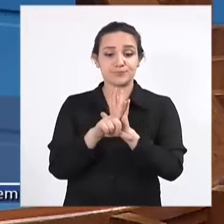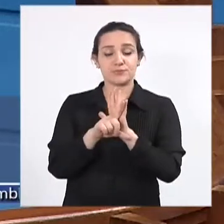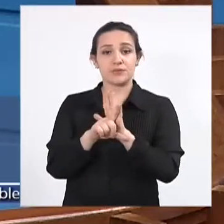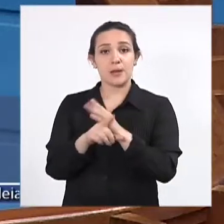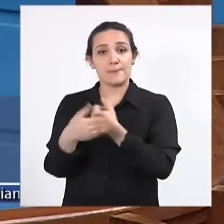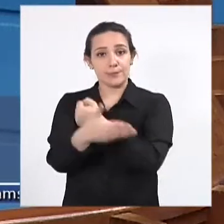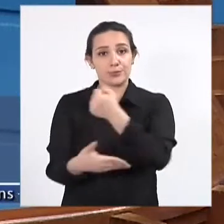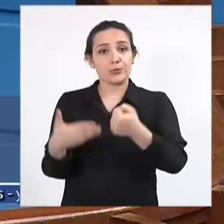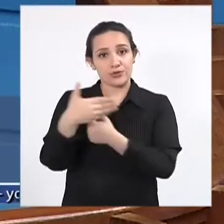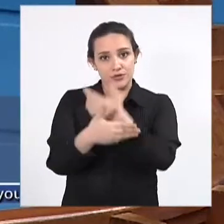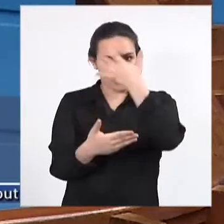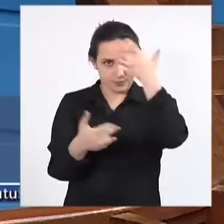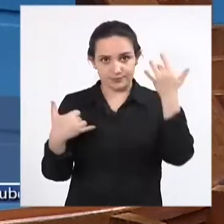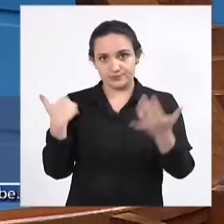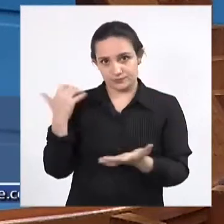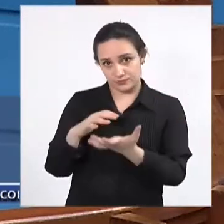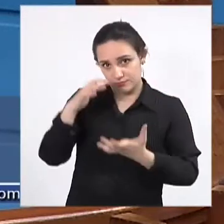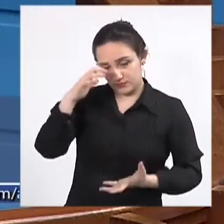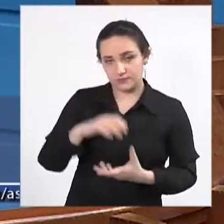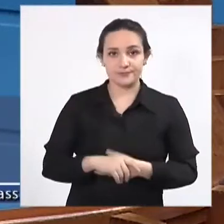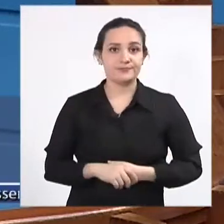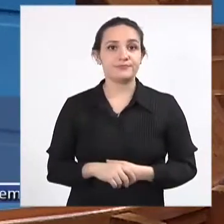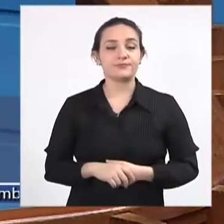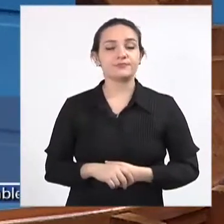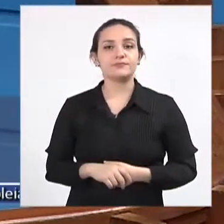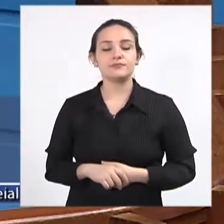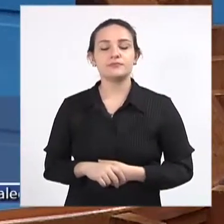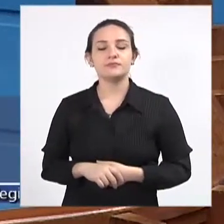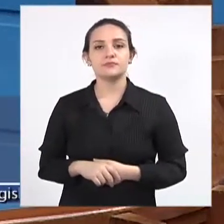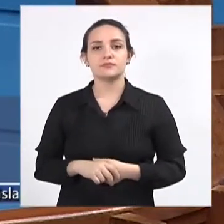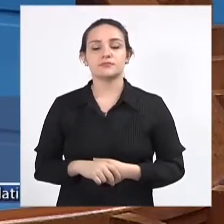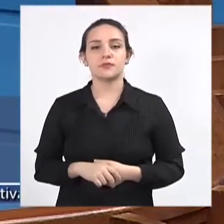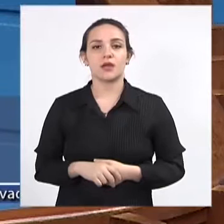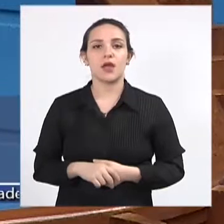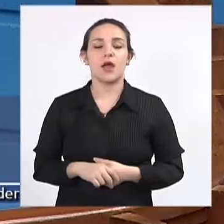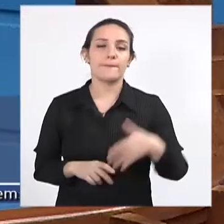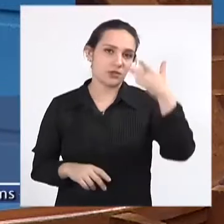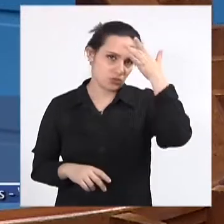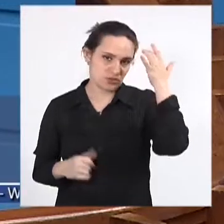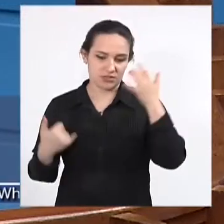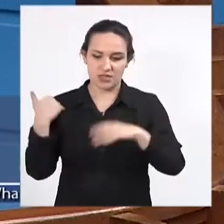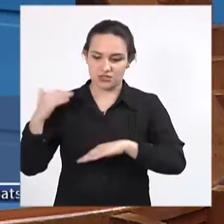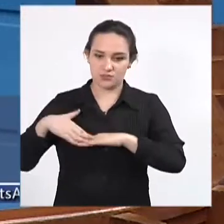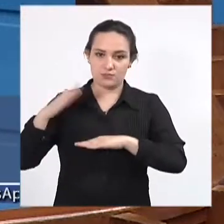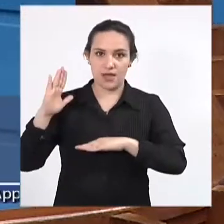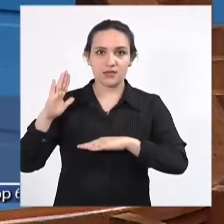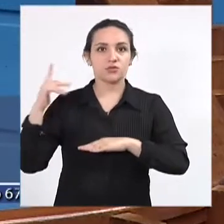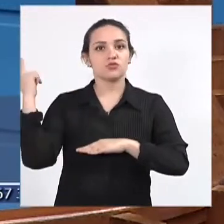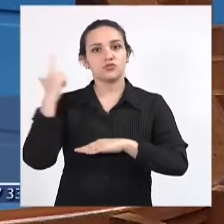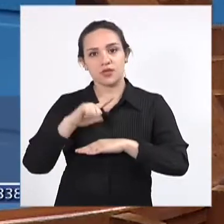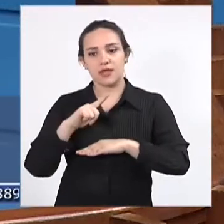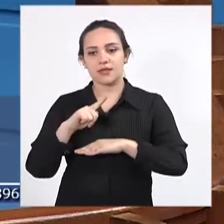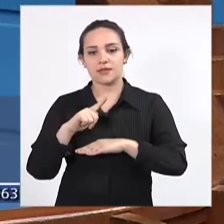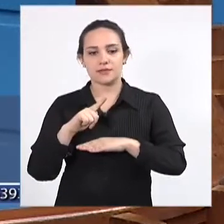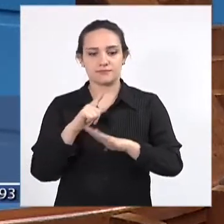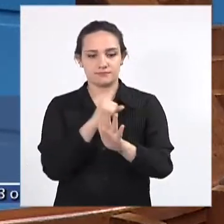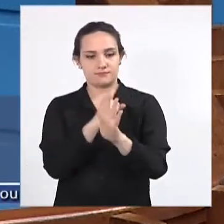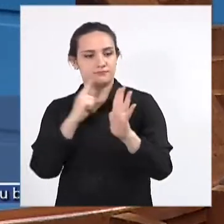que fazem com que os idosos tenham, por exemplo, preferência nas